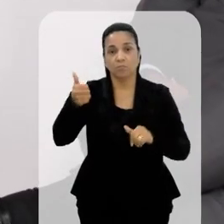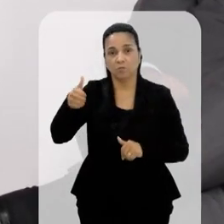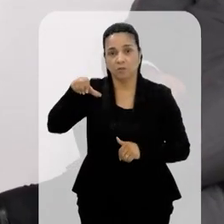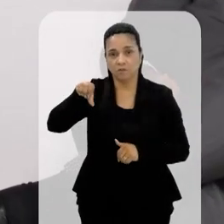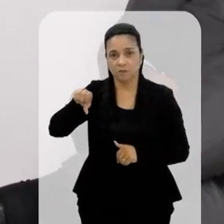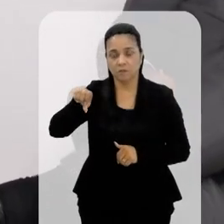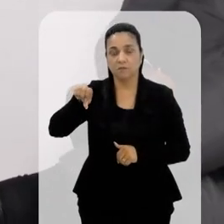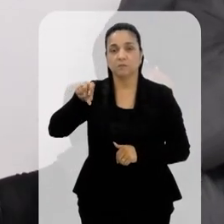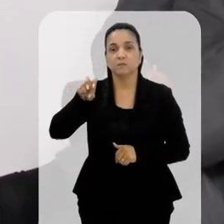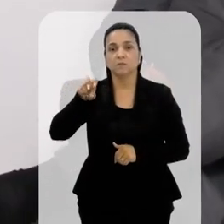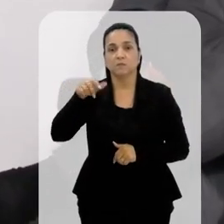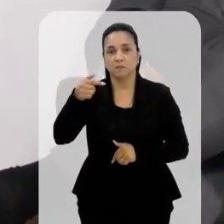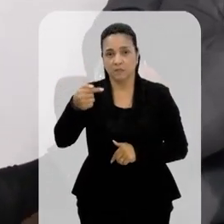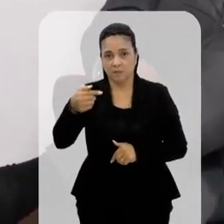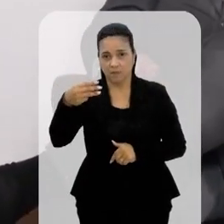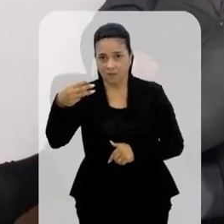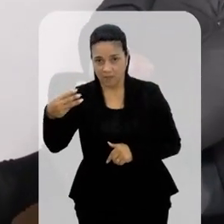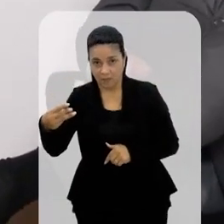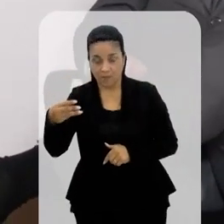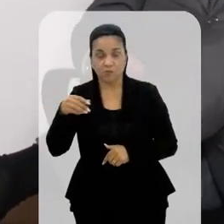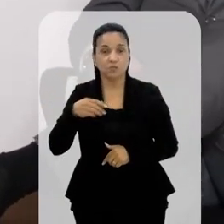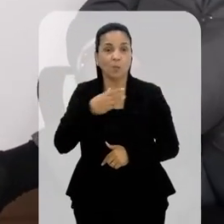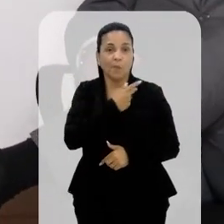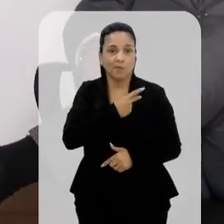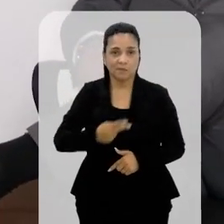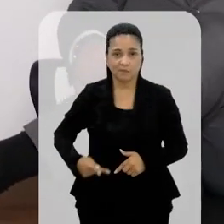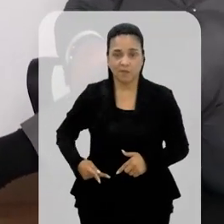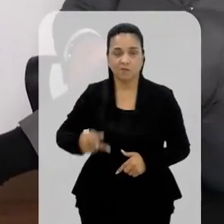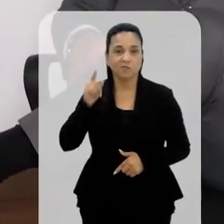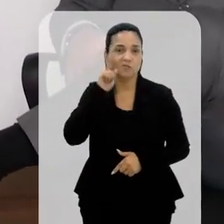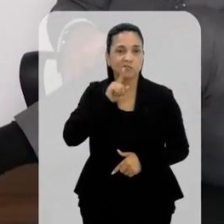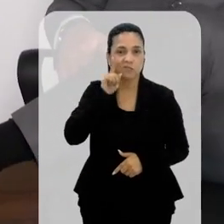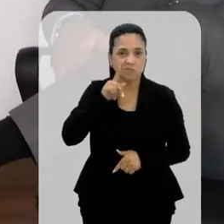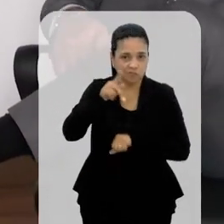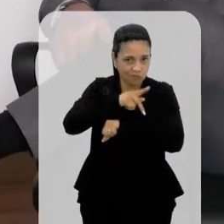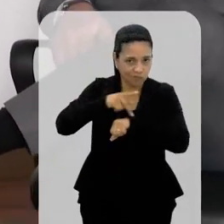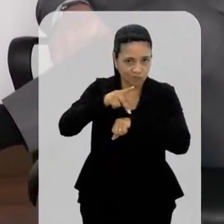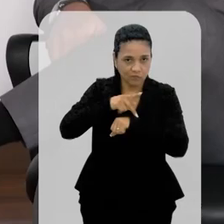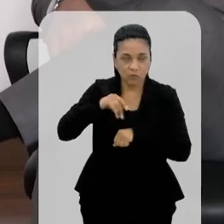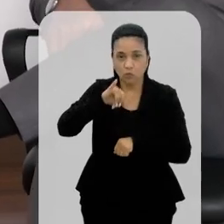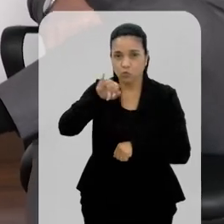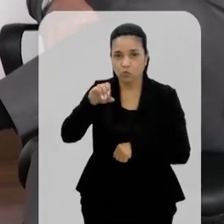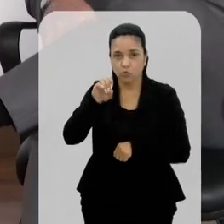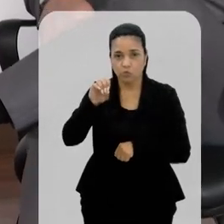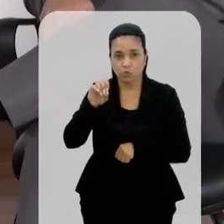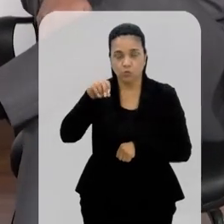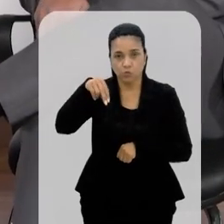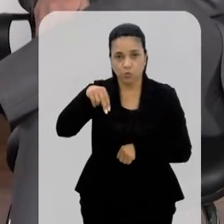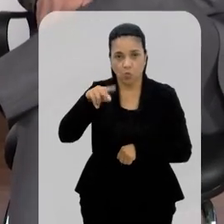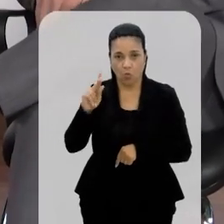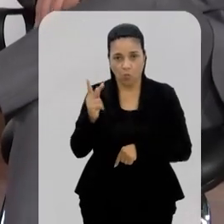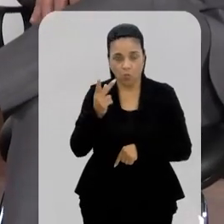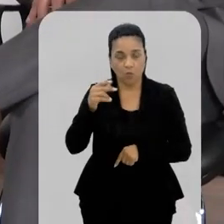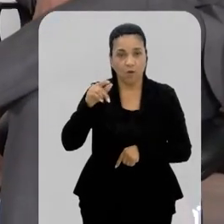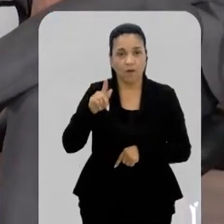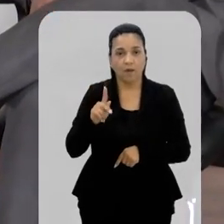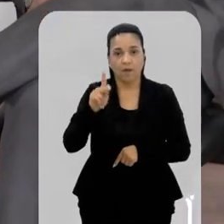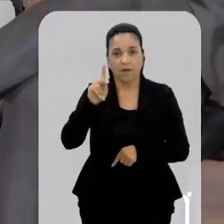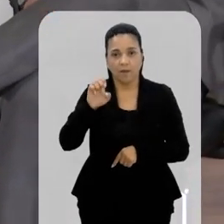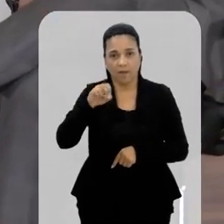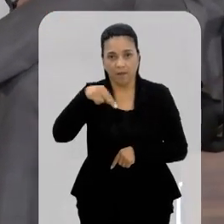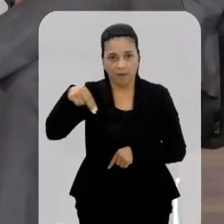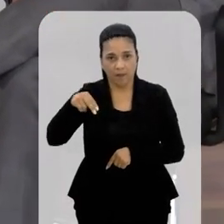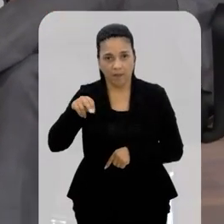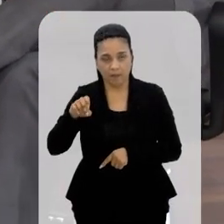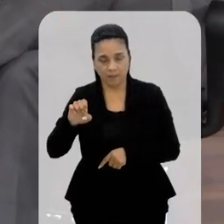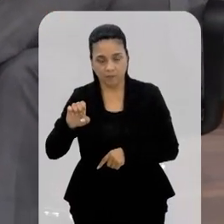trazido por um discurso de John Kennedy, né, como foi aqui muito bem pontuado pelo Dr. Ricardo Monteiro, dois especialistas, a Comissão